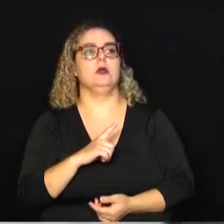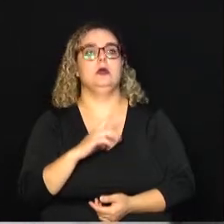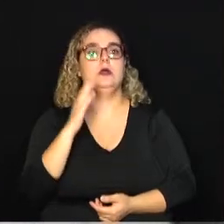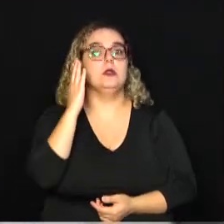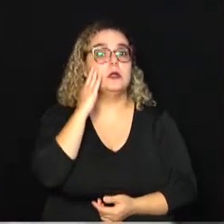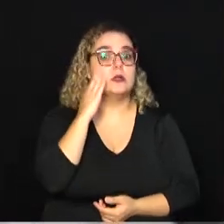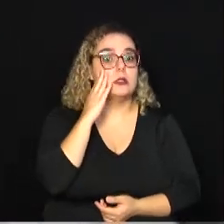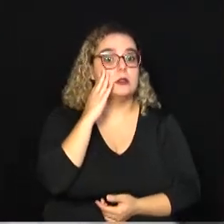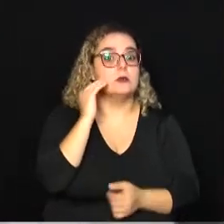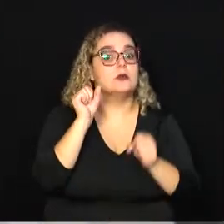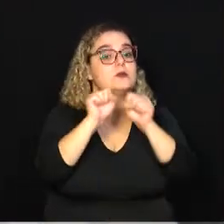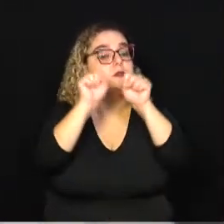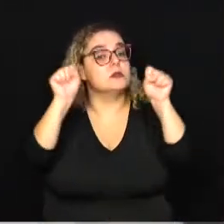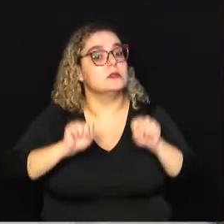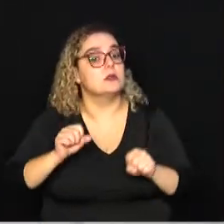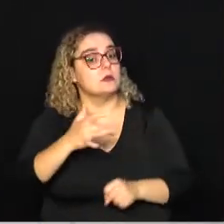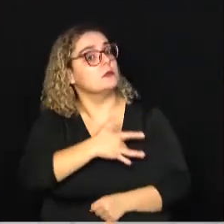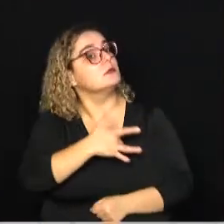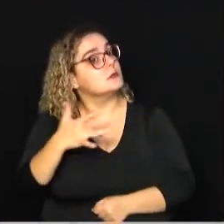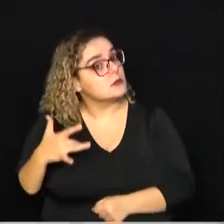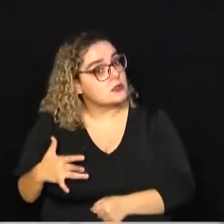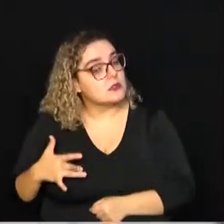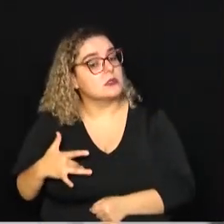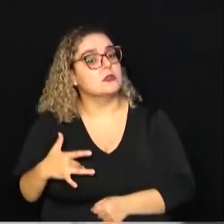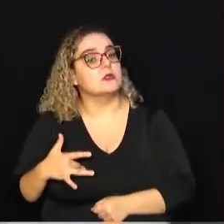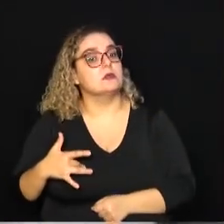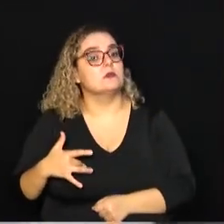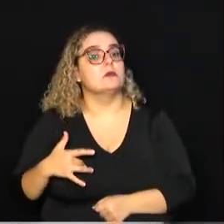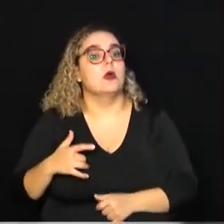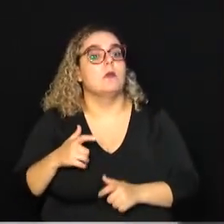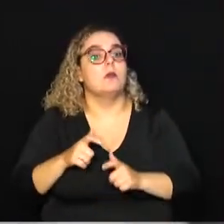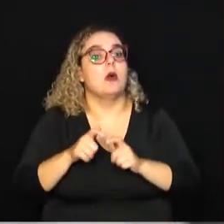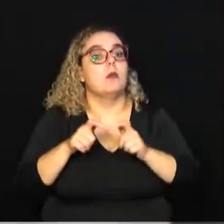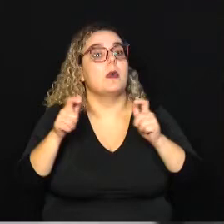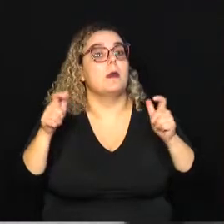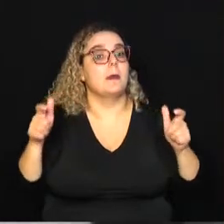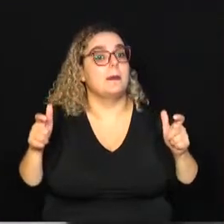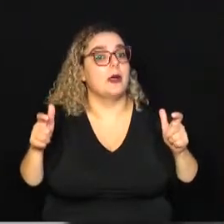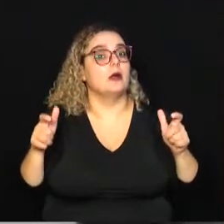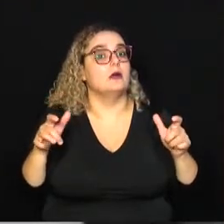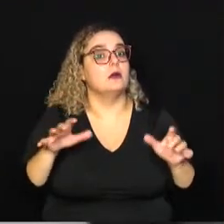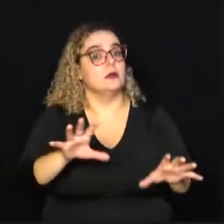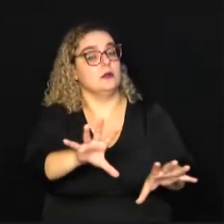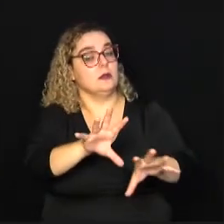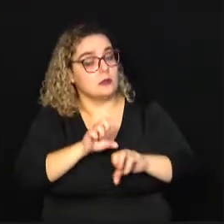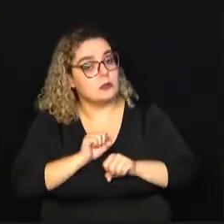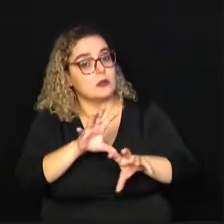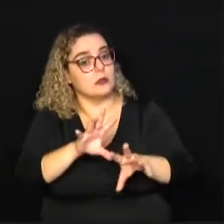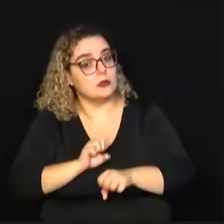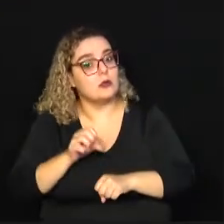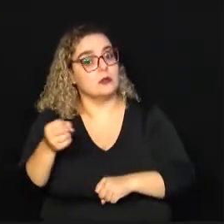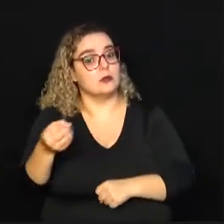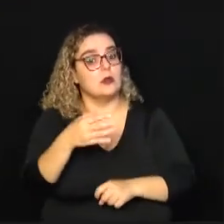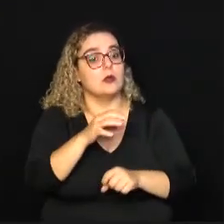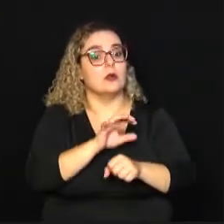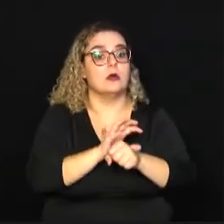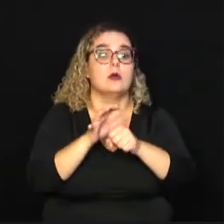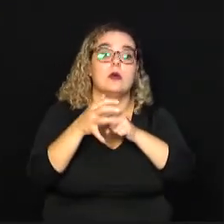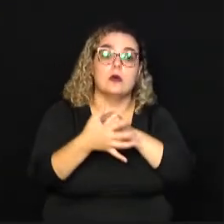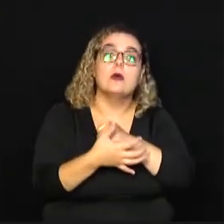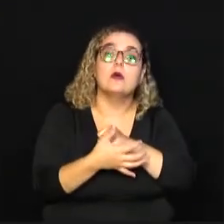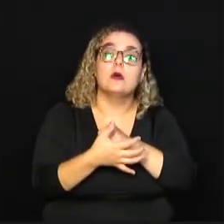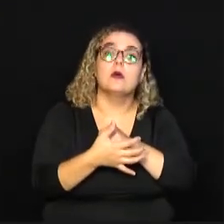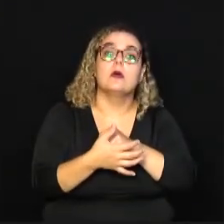de saúde, previsíveis de aumento das reinfecções, porque isso foi constatado, né, clinicamente lá em Manaus,